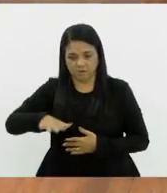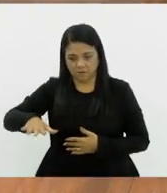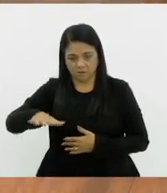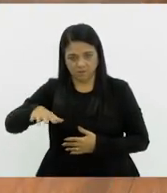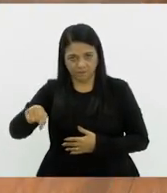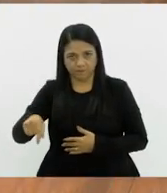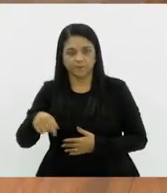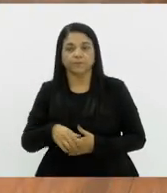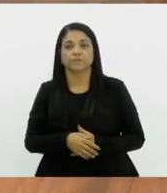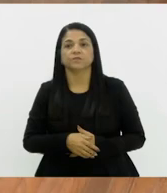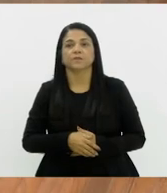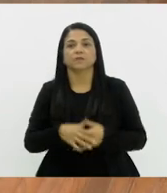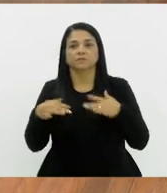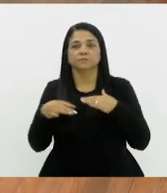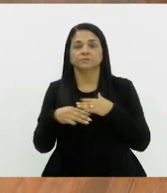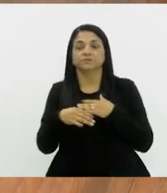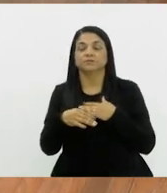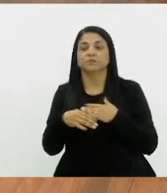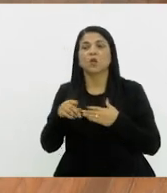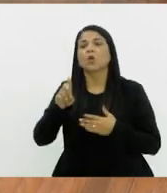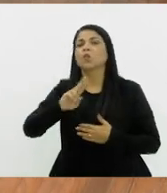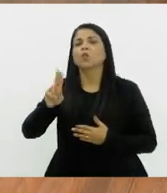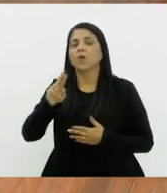Senhor Rogério, se eu puder falar seu nome e associação.